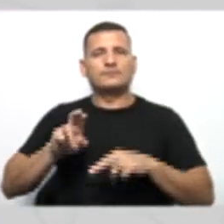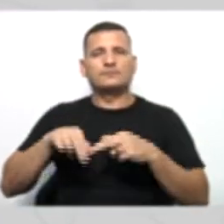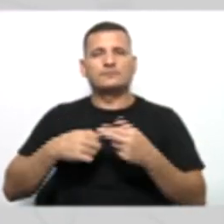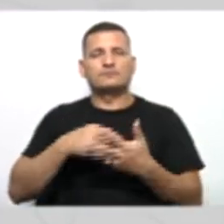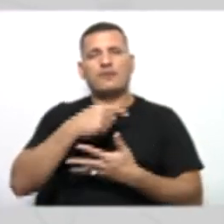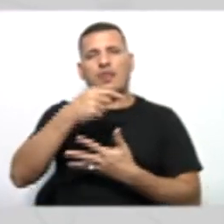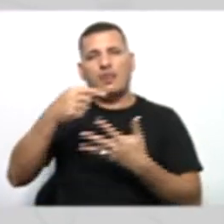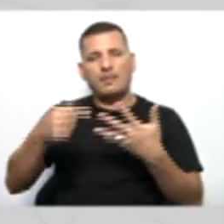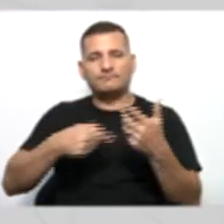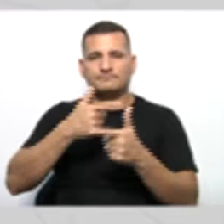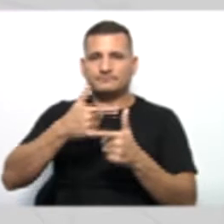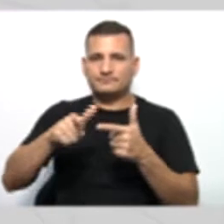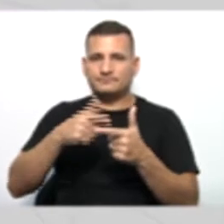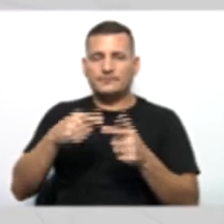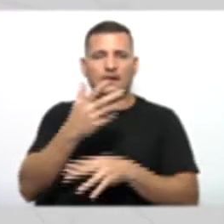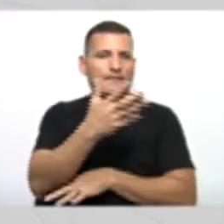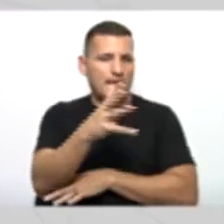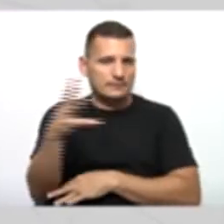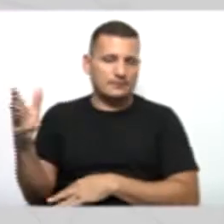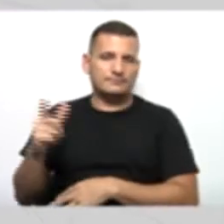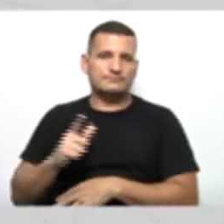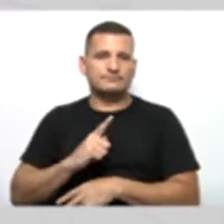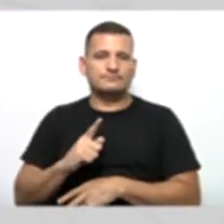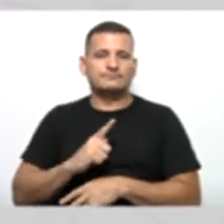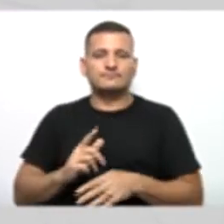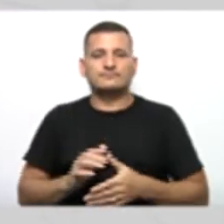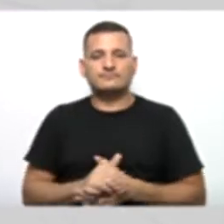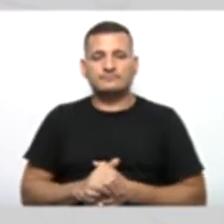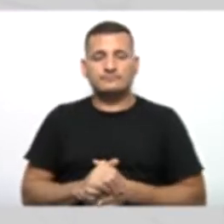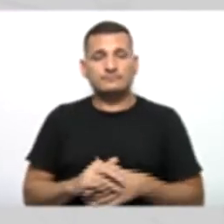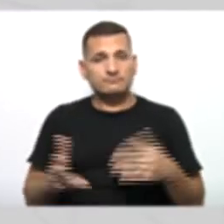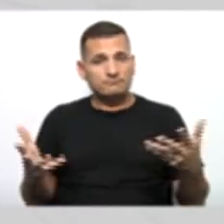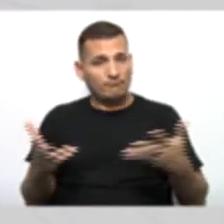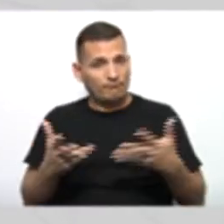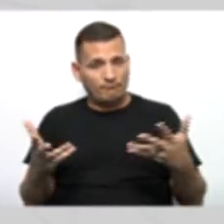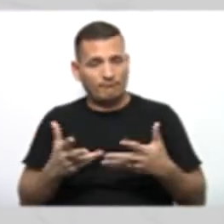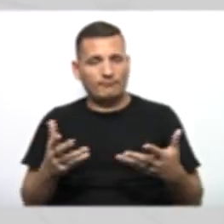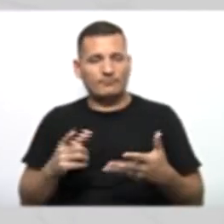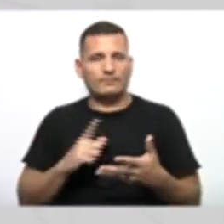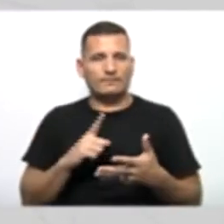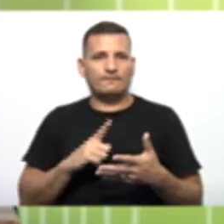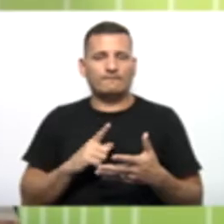problemas ambientais que causam. Então, hoje, mais do que nunca, nós temos